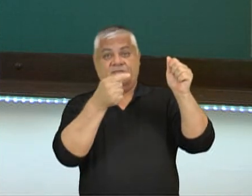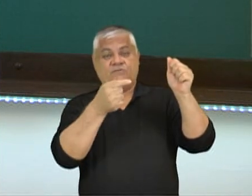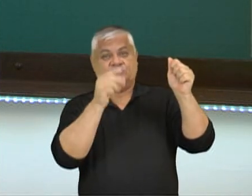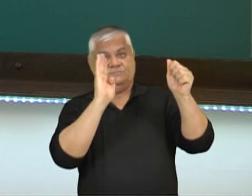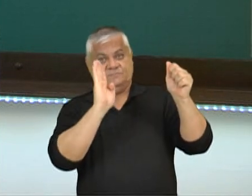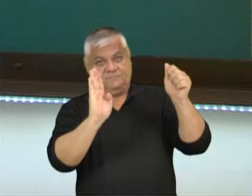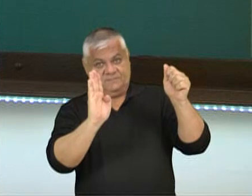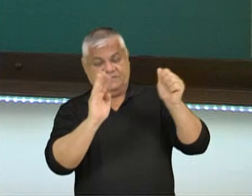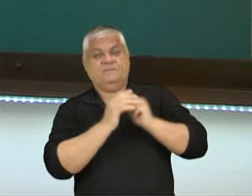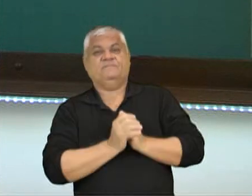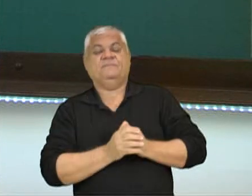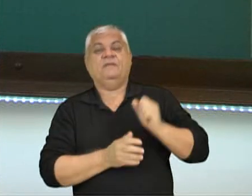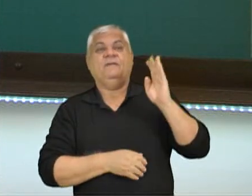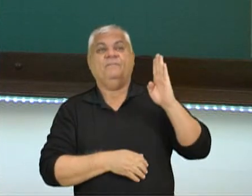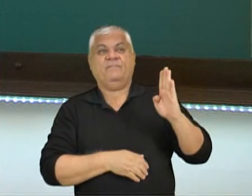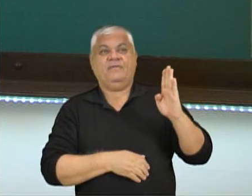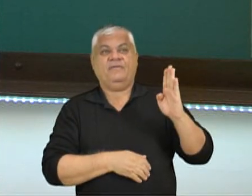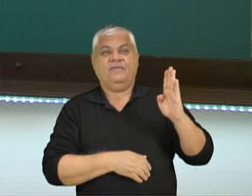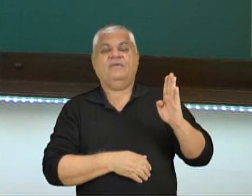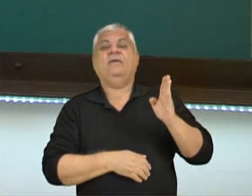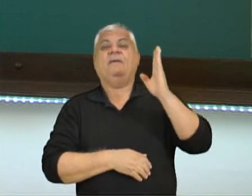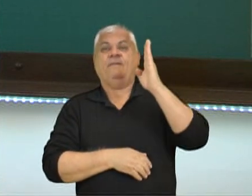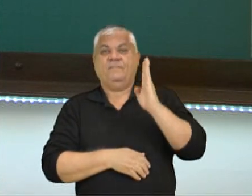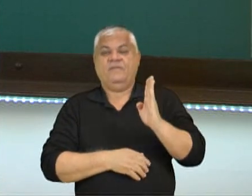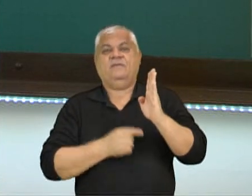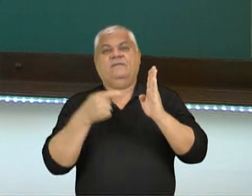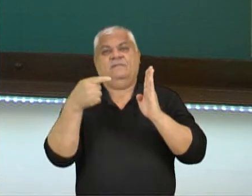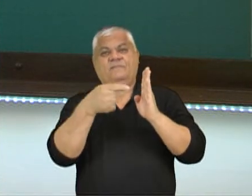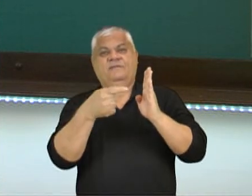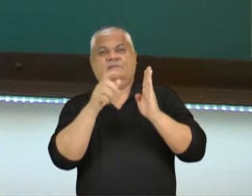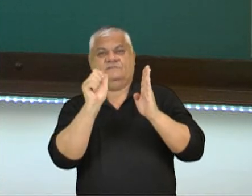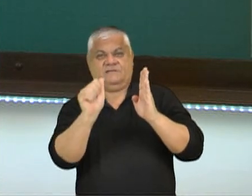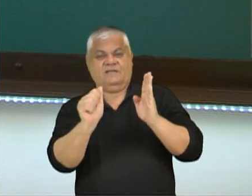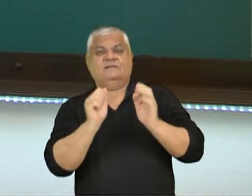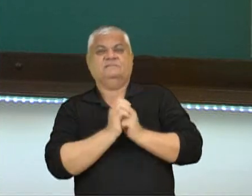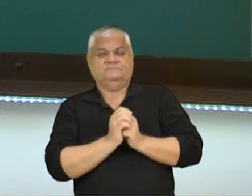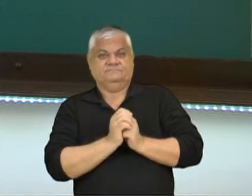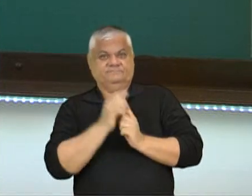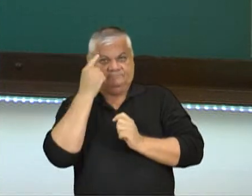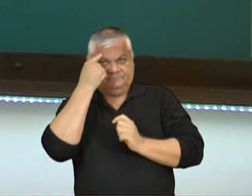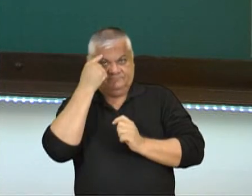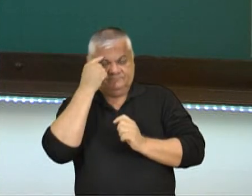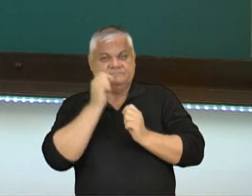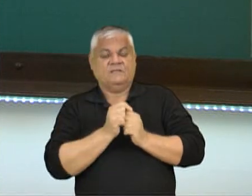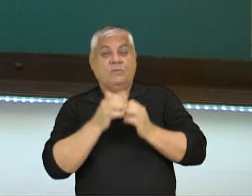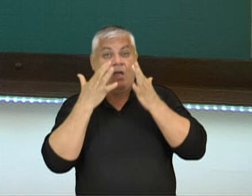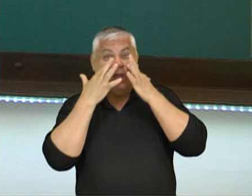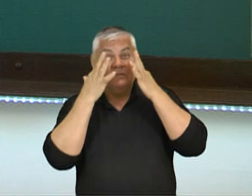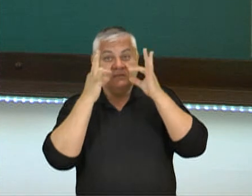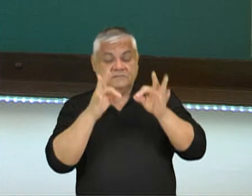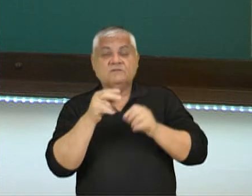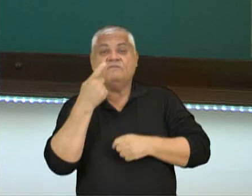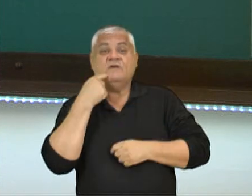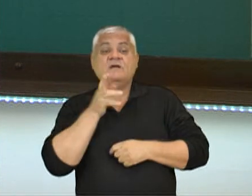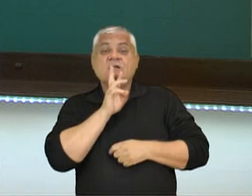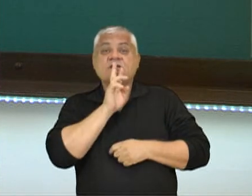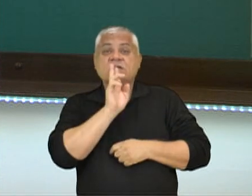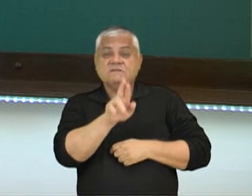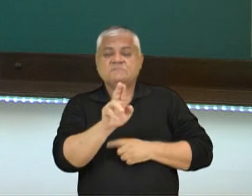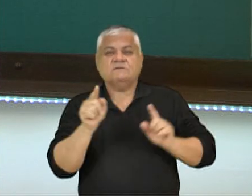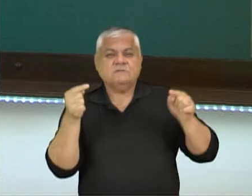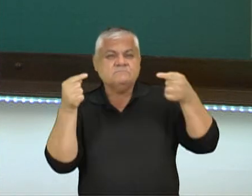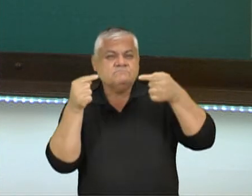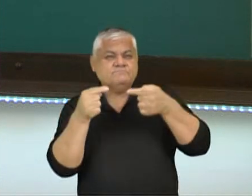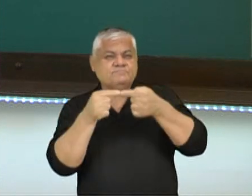A menos B e na letra B, B menos A. A gente vai ver se esses resultados, eles